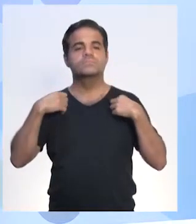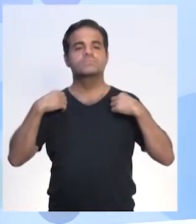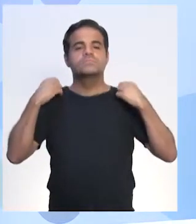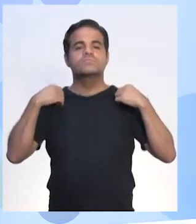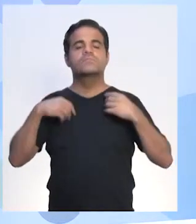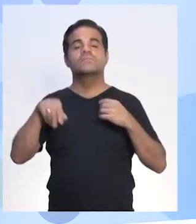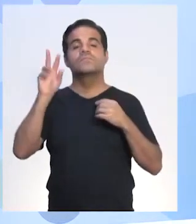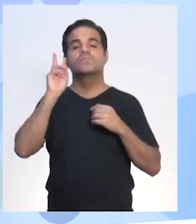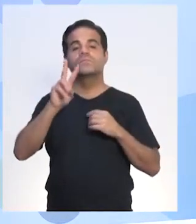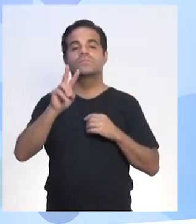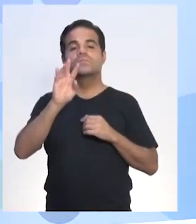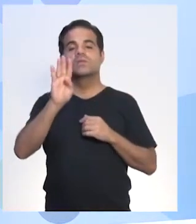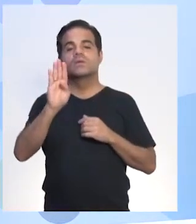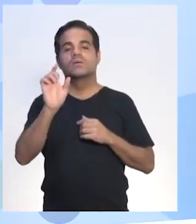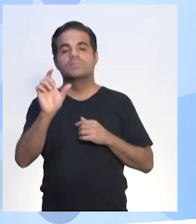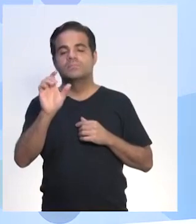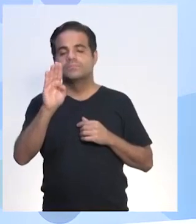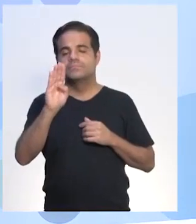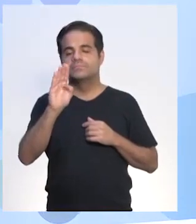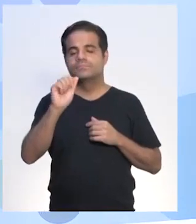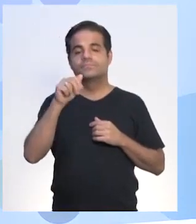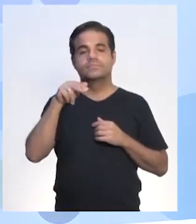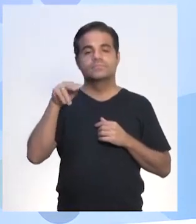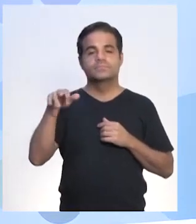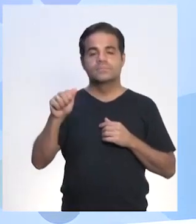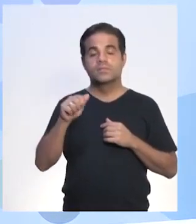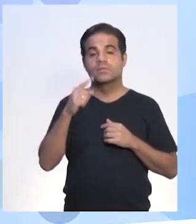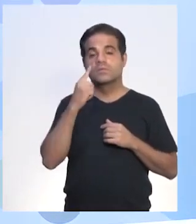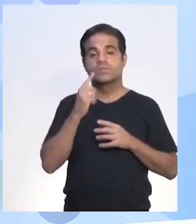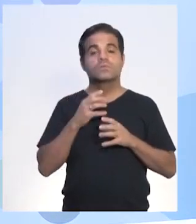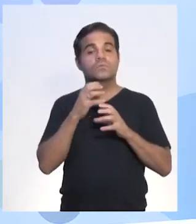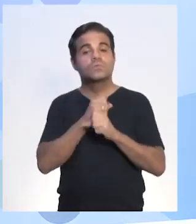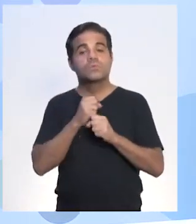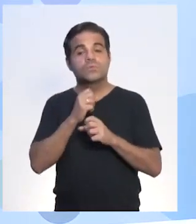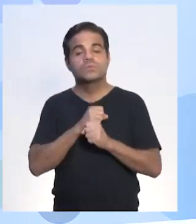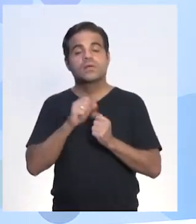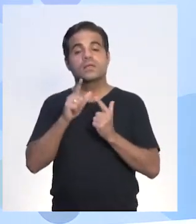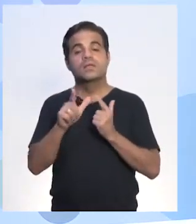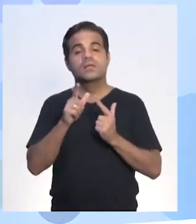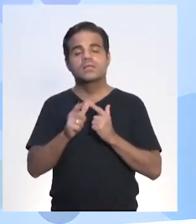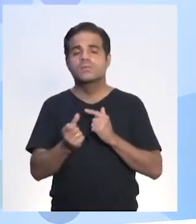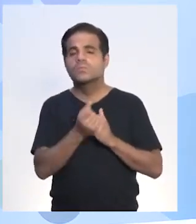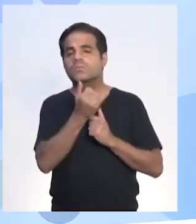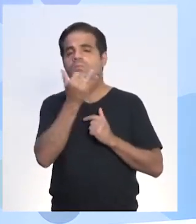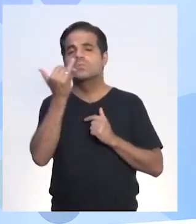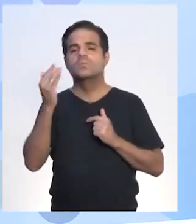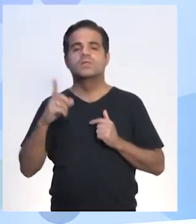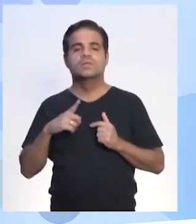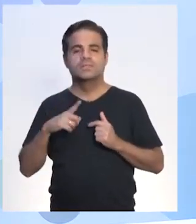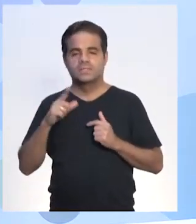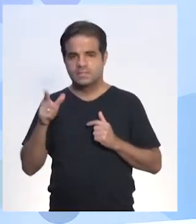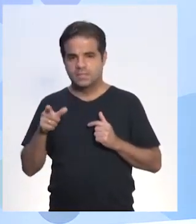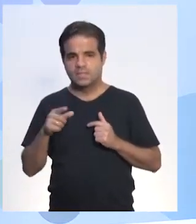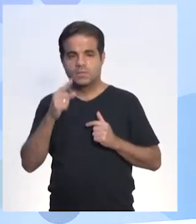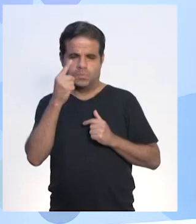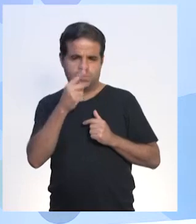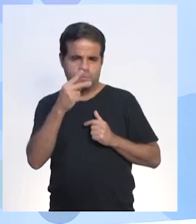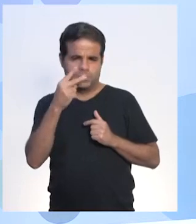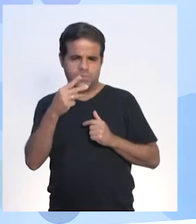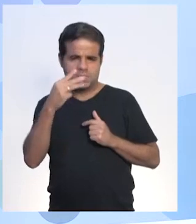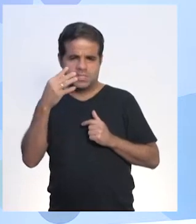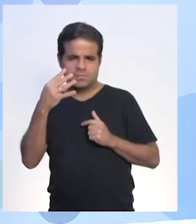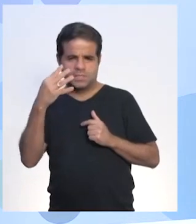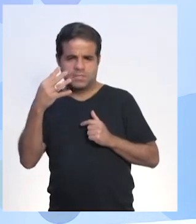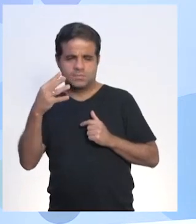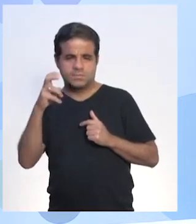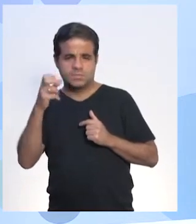vou olhar a palavra banana e vou contar quantas letras no total ela tem. 1, 2,